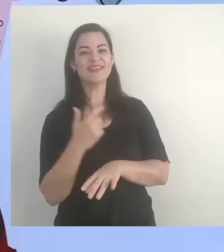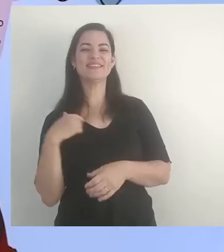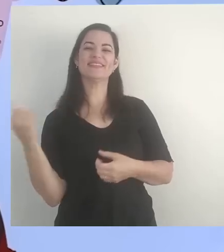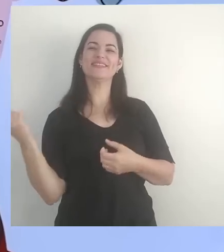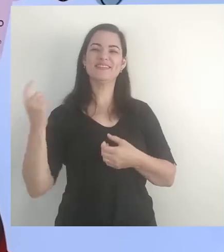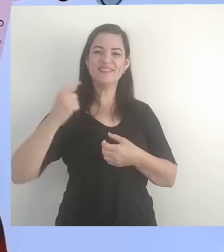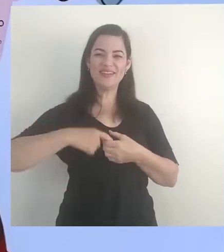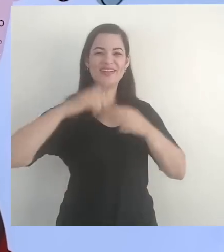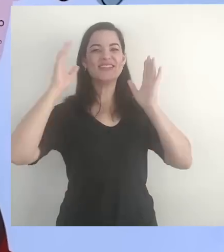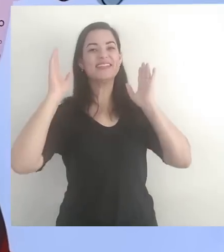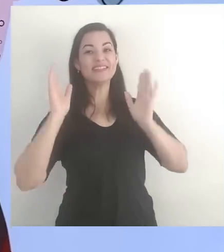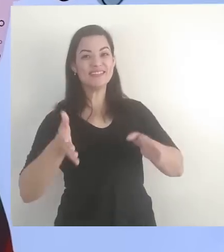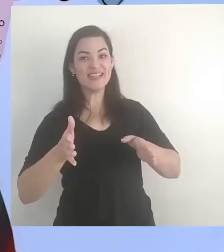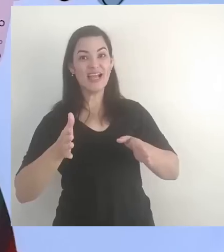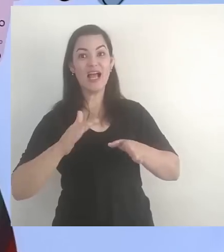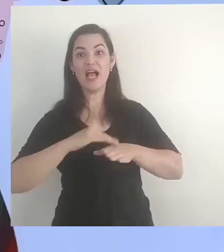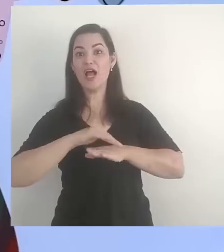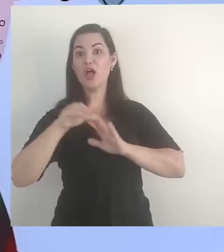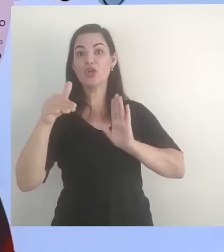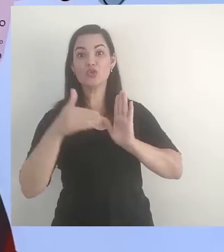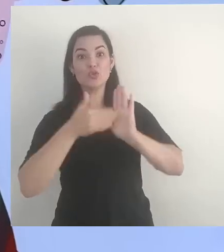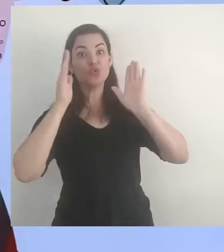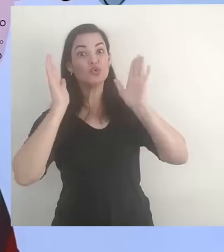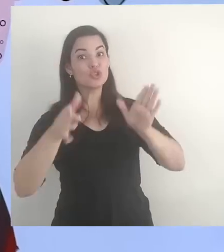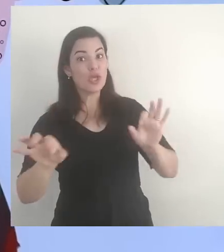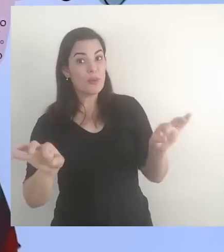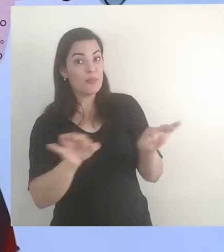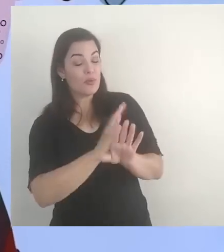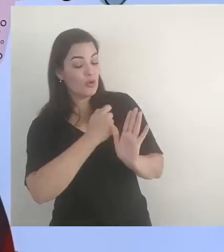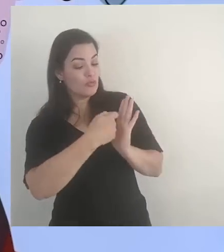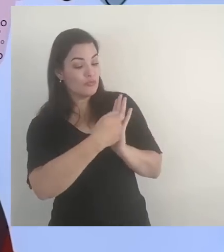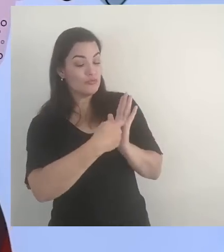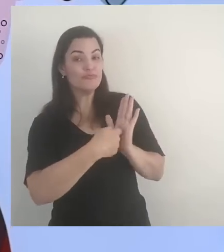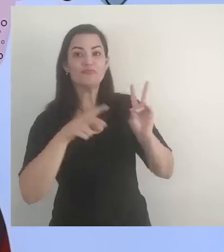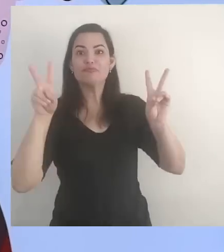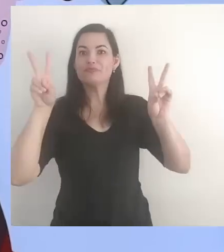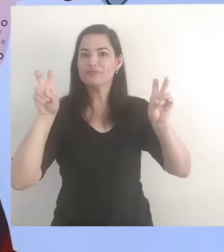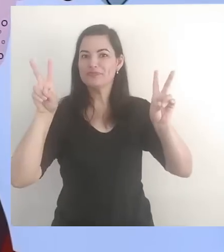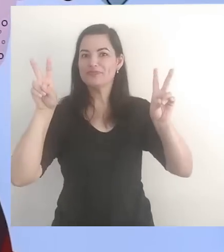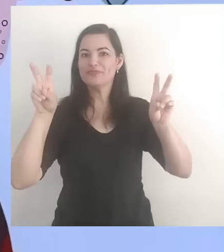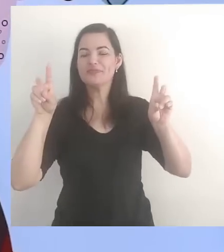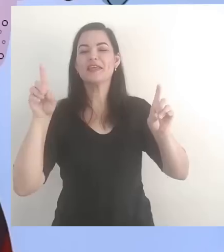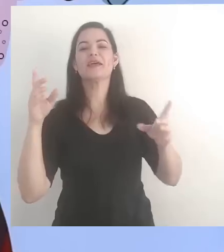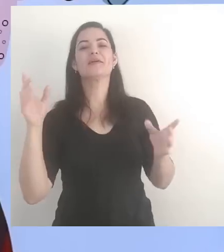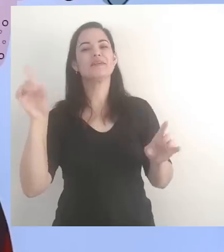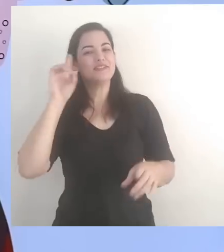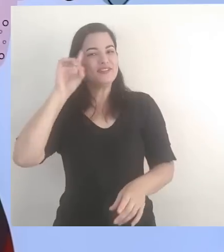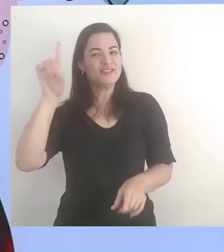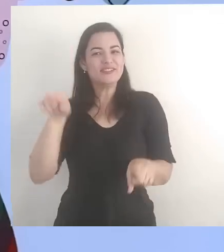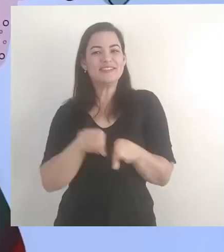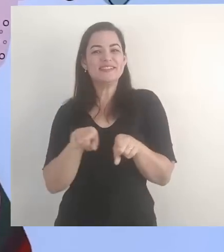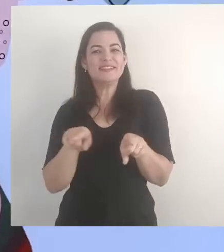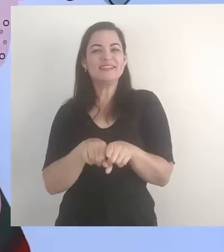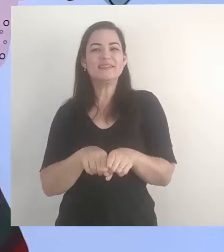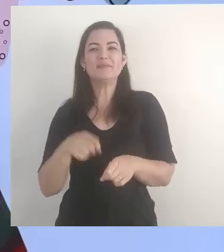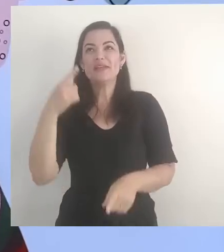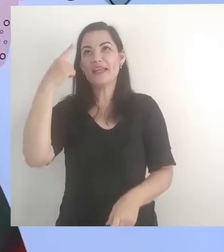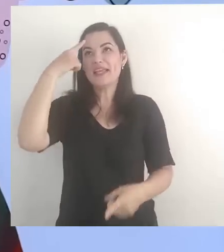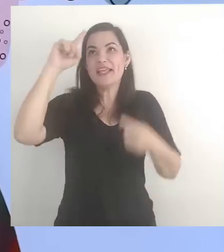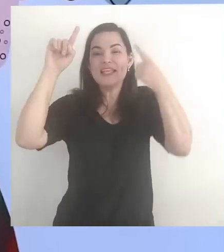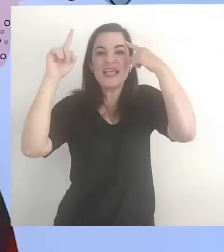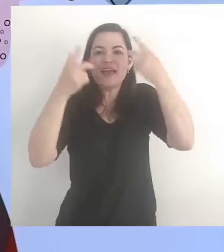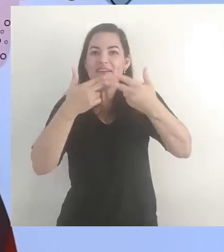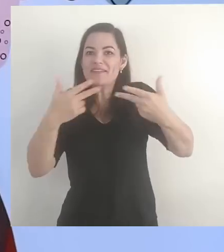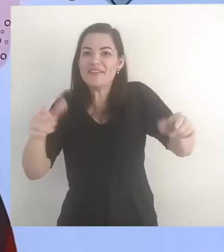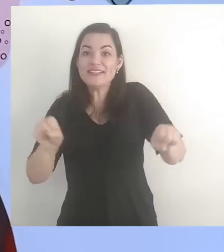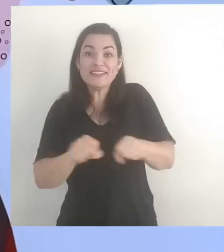Pronto, já voltamos com tudo anotadinho, tema do encontro, data de hoje, hipóteses